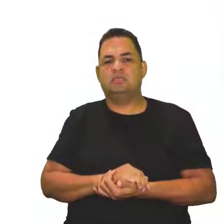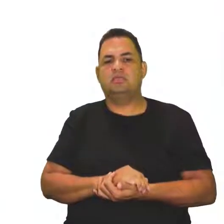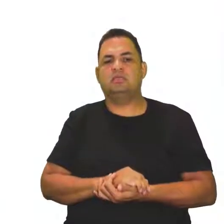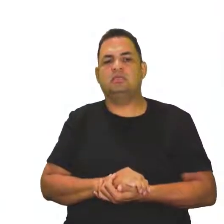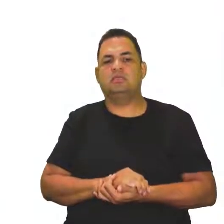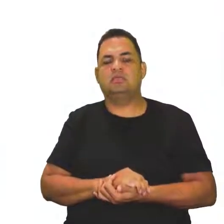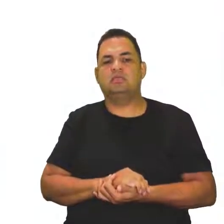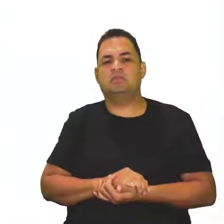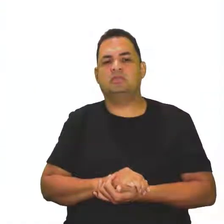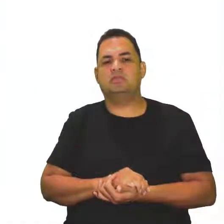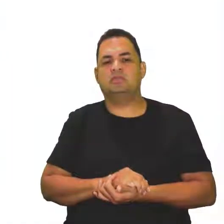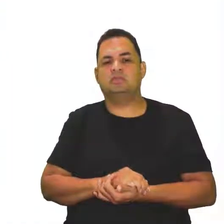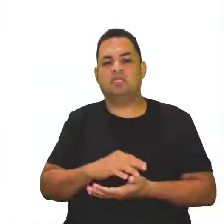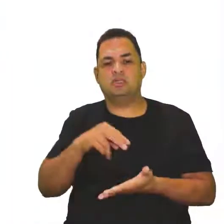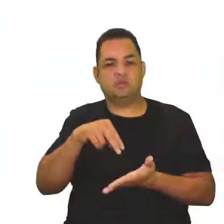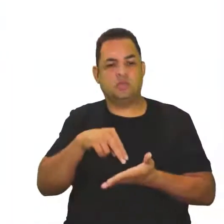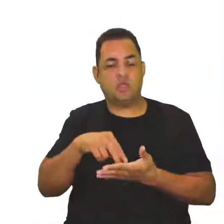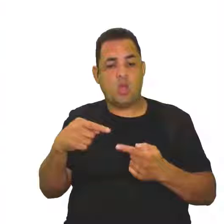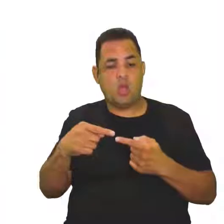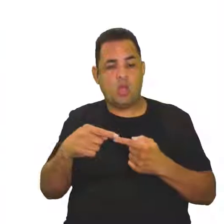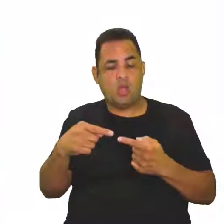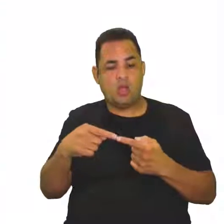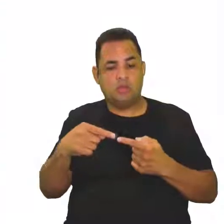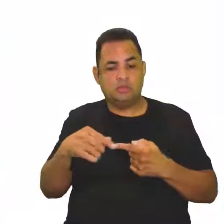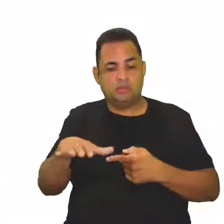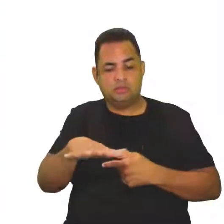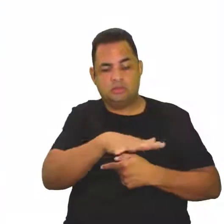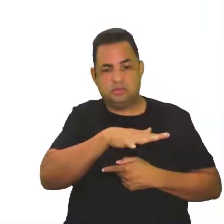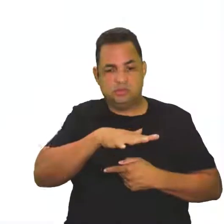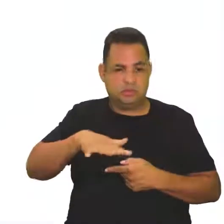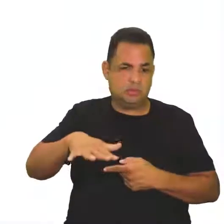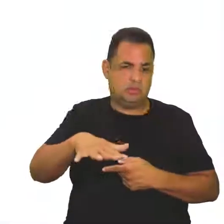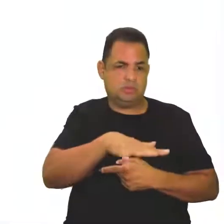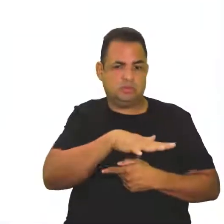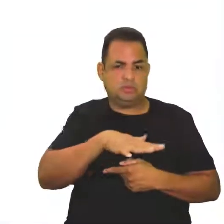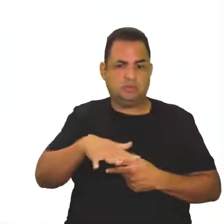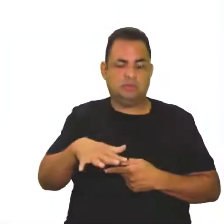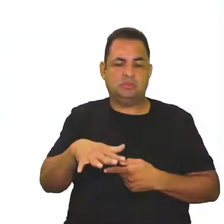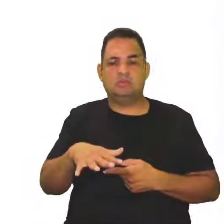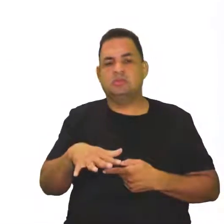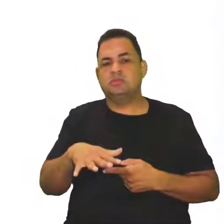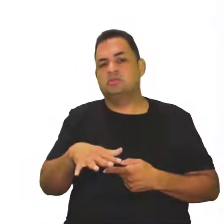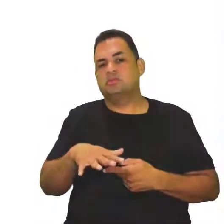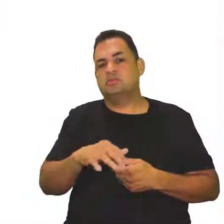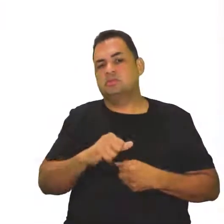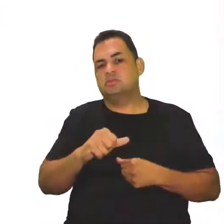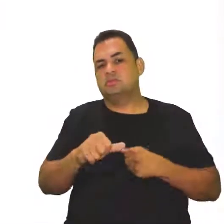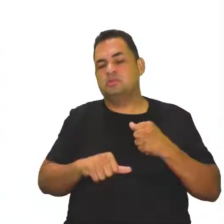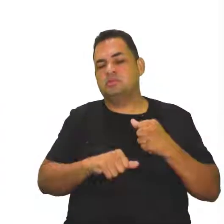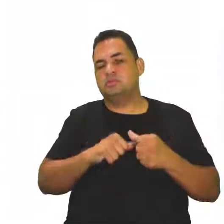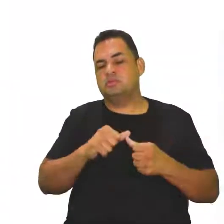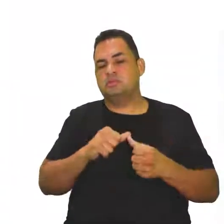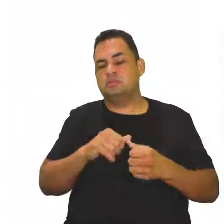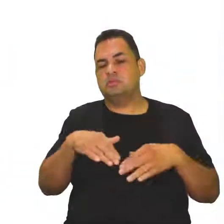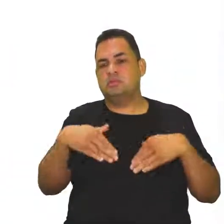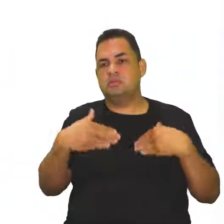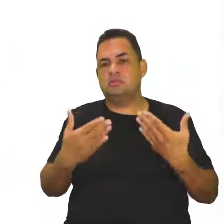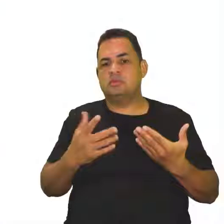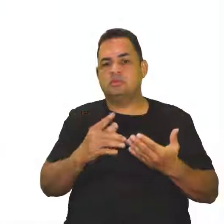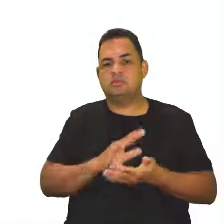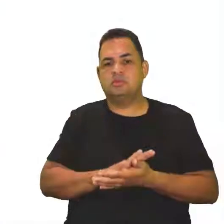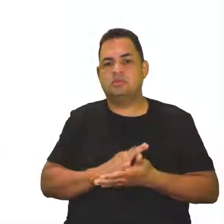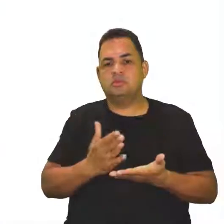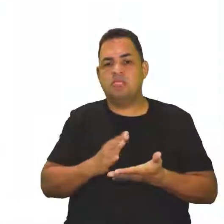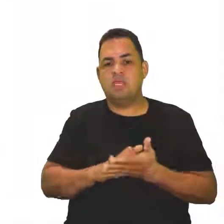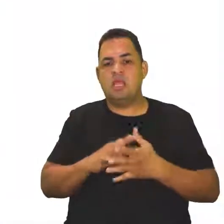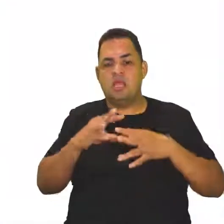está tocando, ele faz parte da superfície. Essa superfície vai ser alterada. Principalmente, vocês já viram que a superfície da